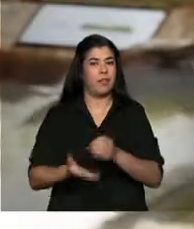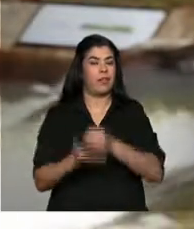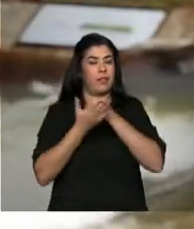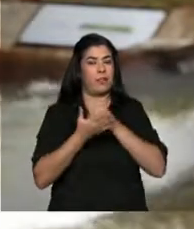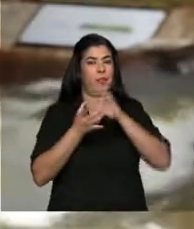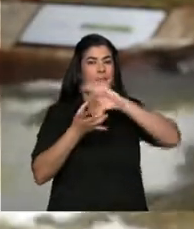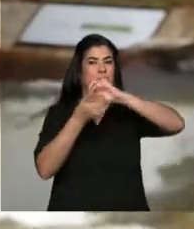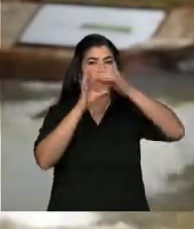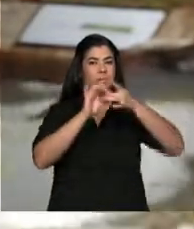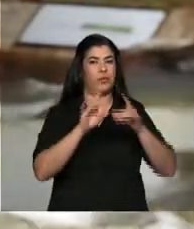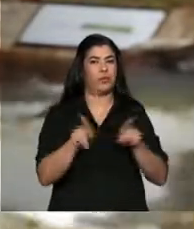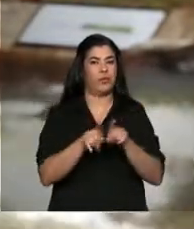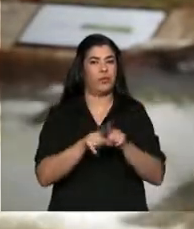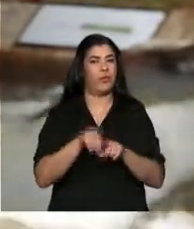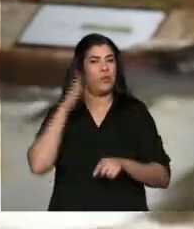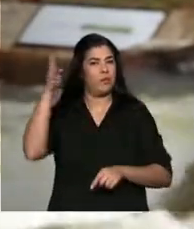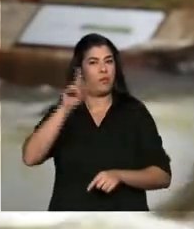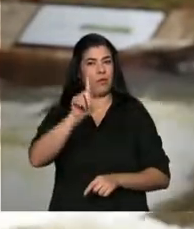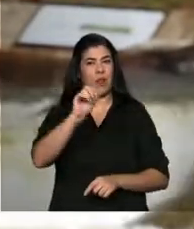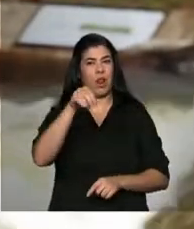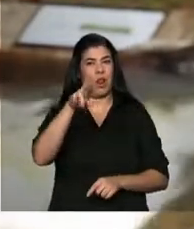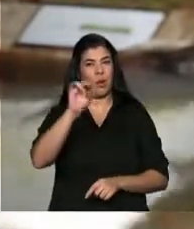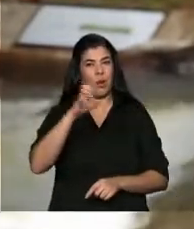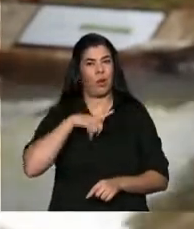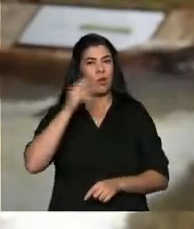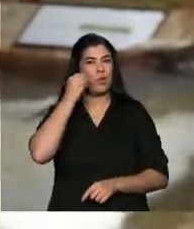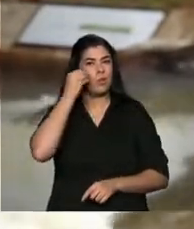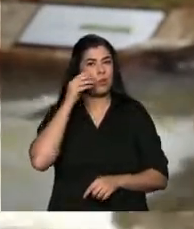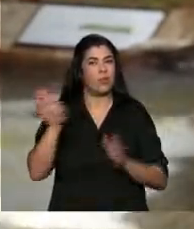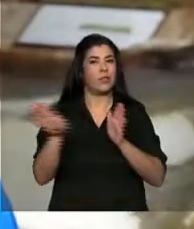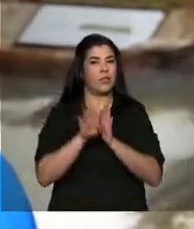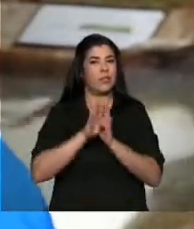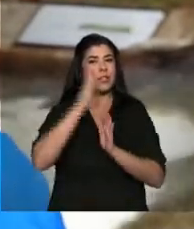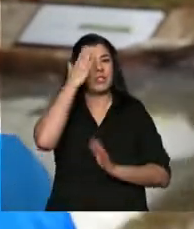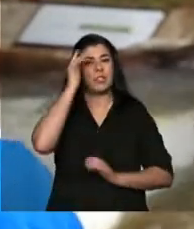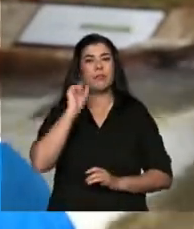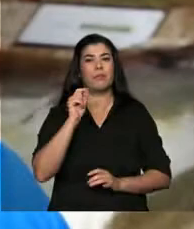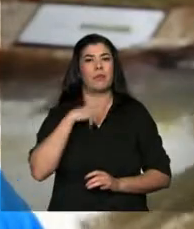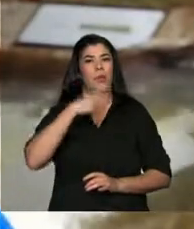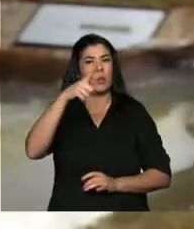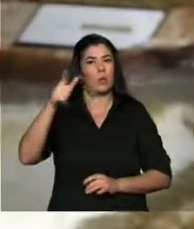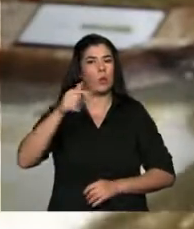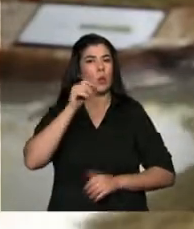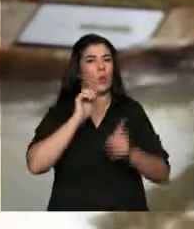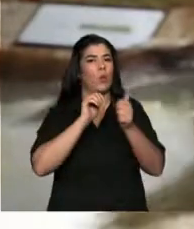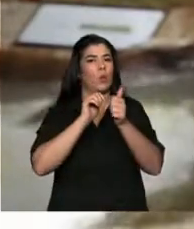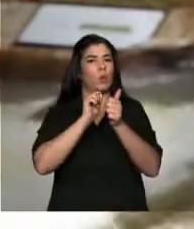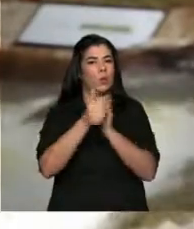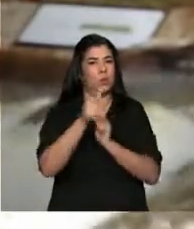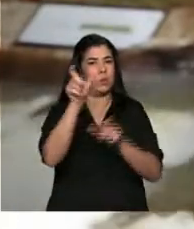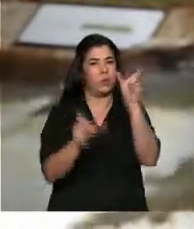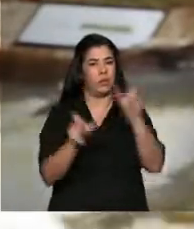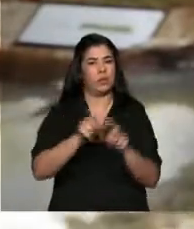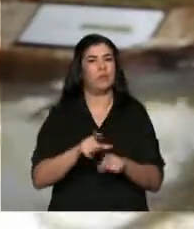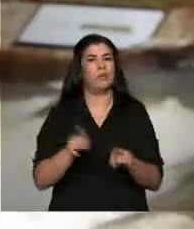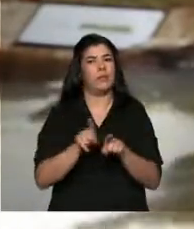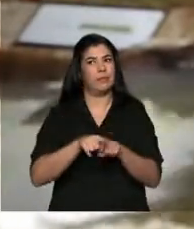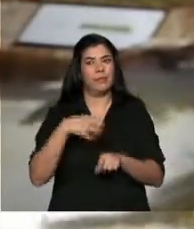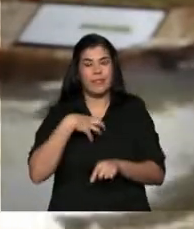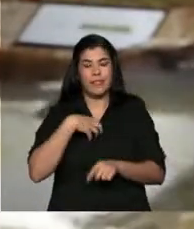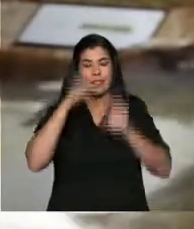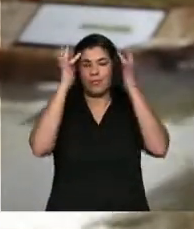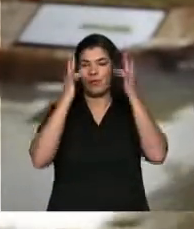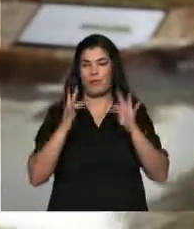ter ido para Londres já vai ajudar bastante, já tenho experiência, já vou chegar sabendo o que eu vou encarar. Então, com certeza estou muito feliz